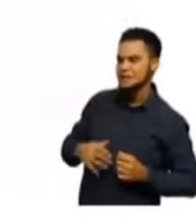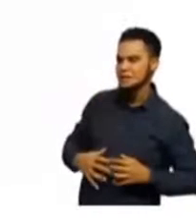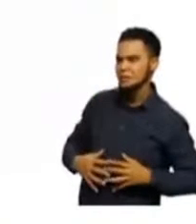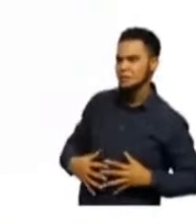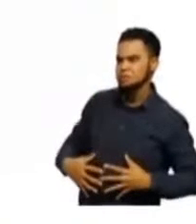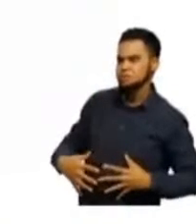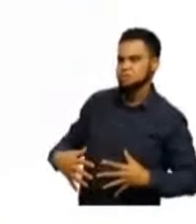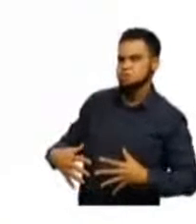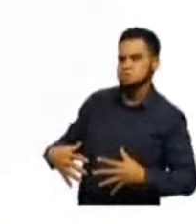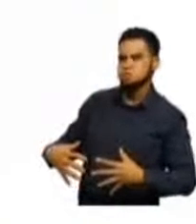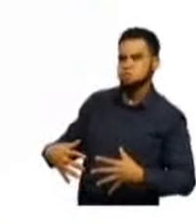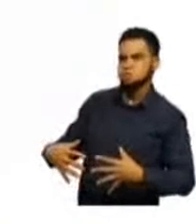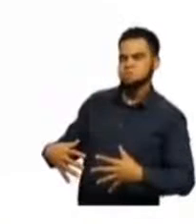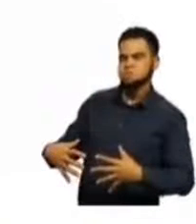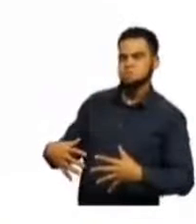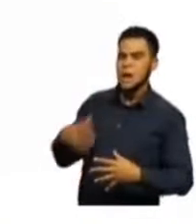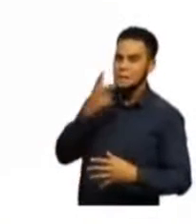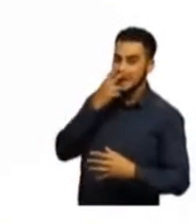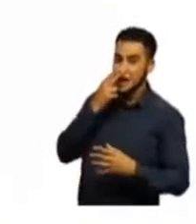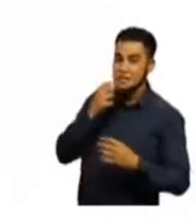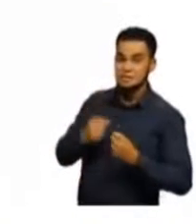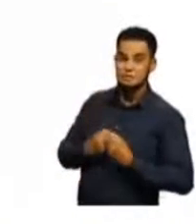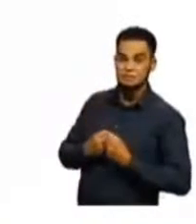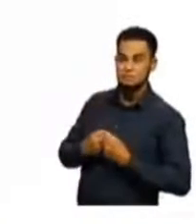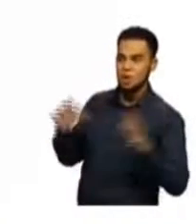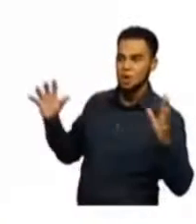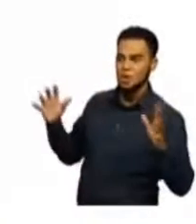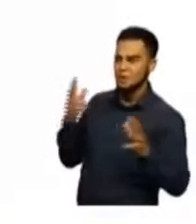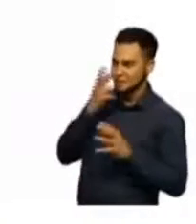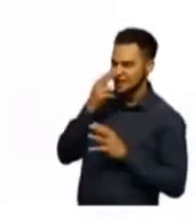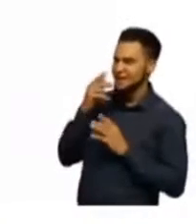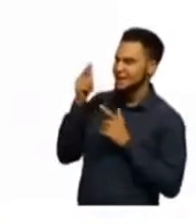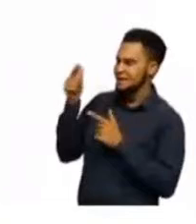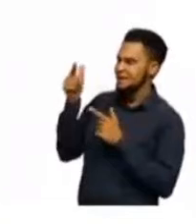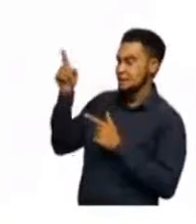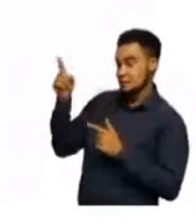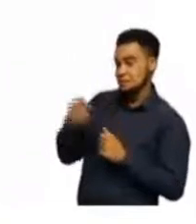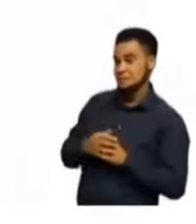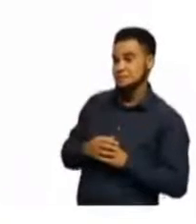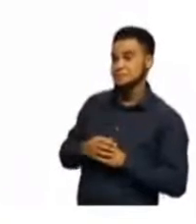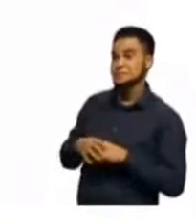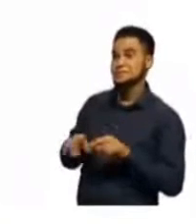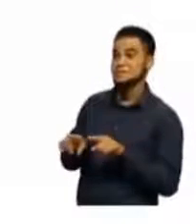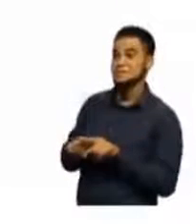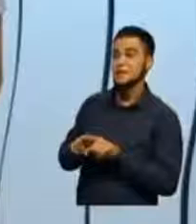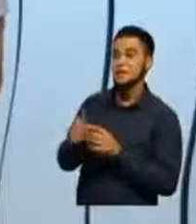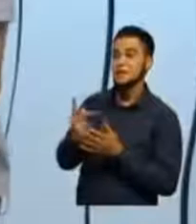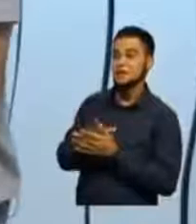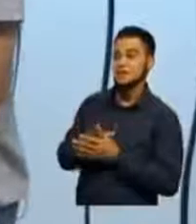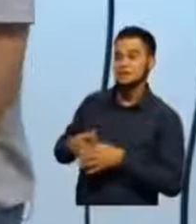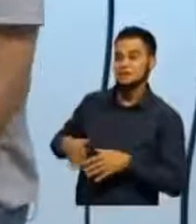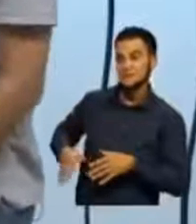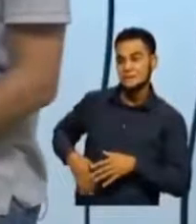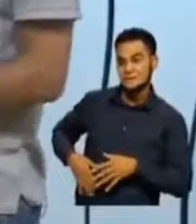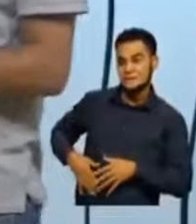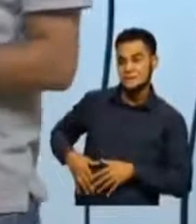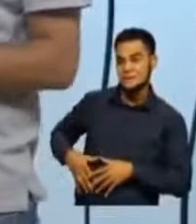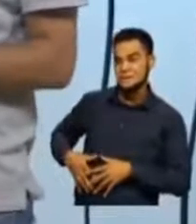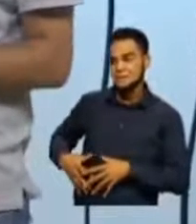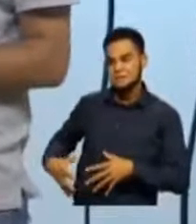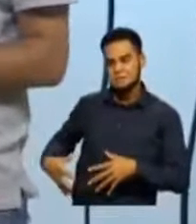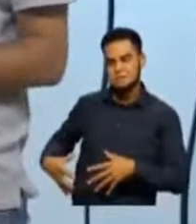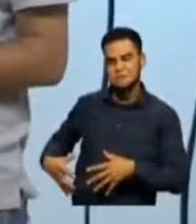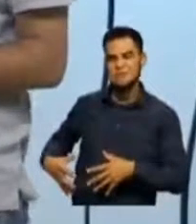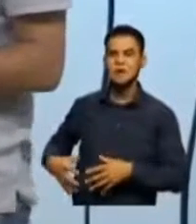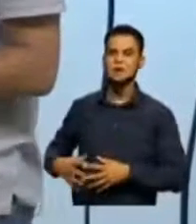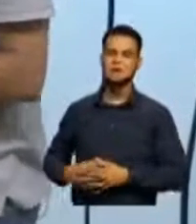bem inchada, para a ponto que vai estourar. E aqui eu tenho o aumento então do fígado e do baço. O ciclo